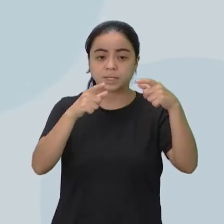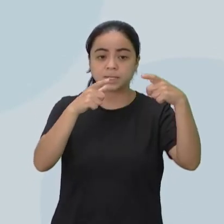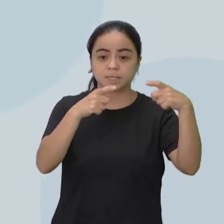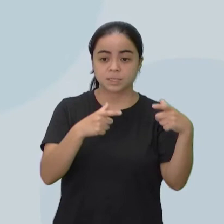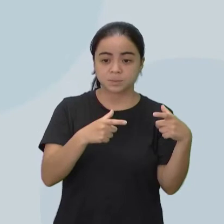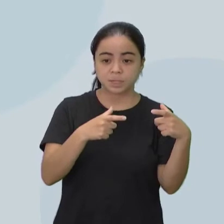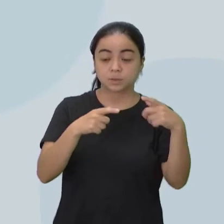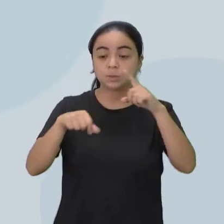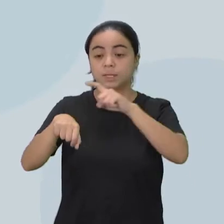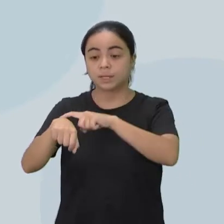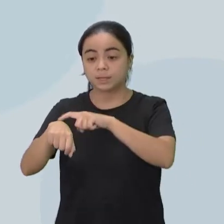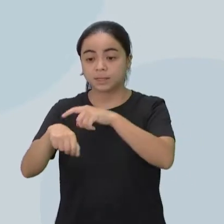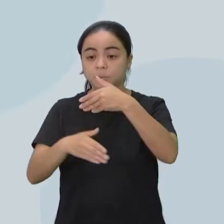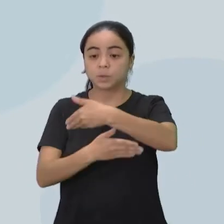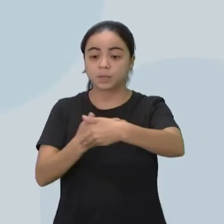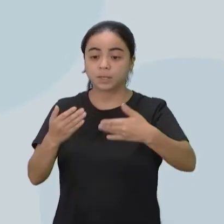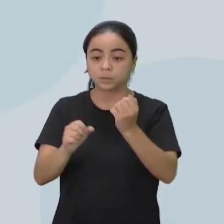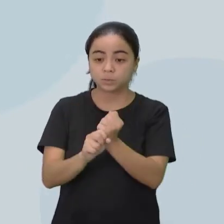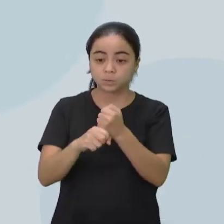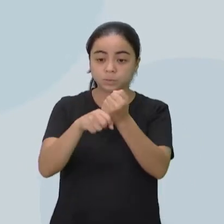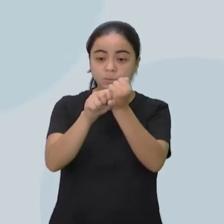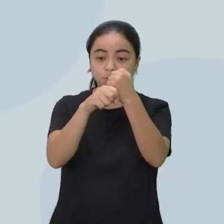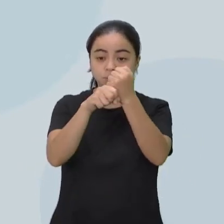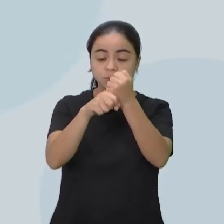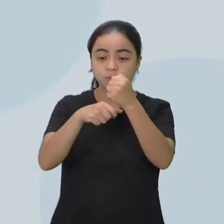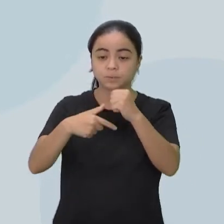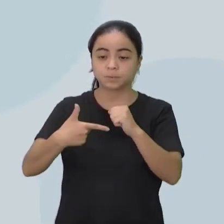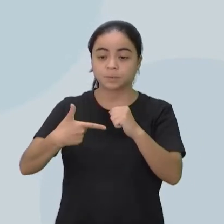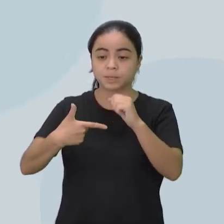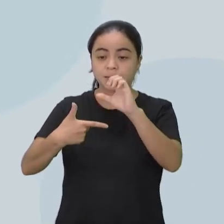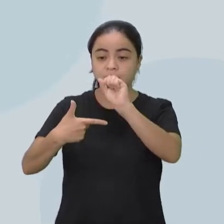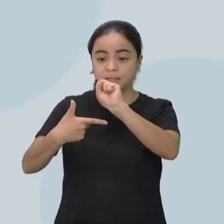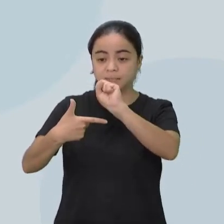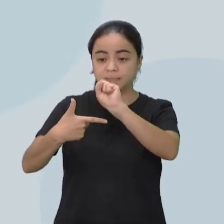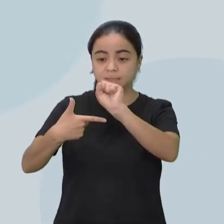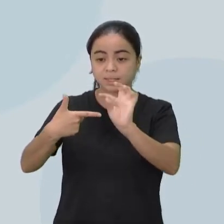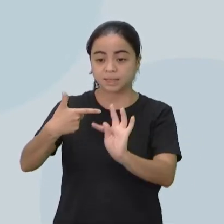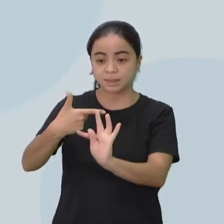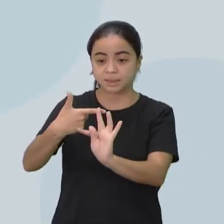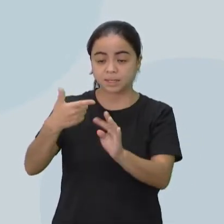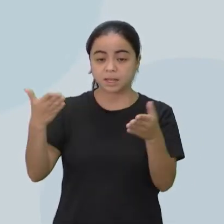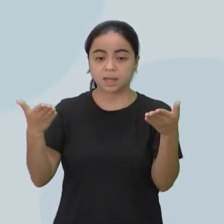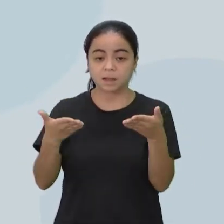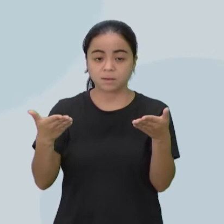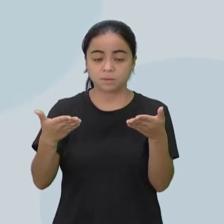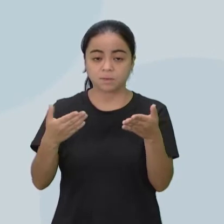pelo tempo. Estou calculando a razão entre o espaço e o tempo neste segundo caso aqui, ó, de